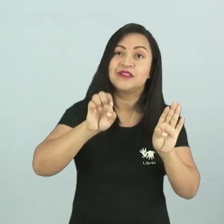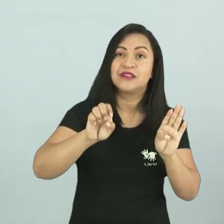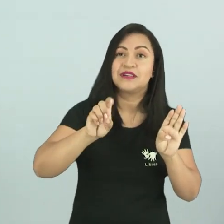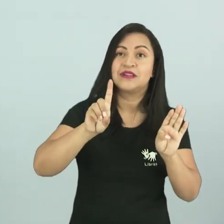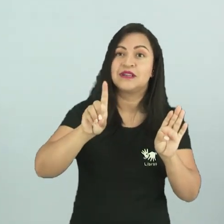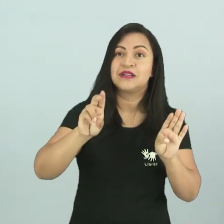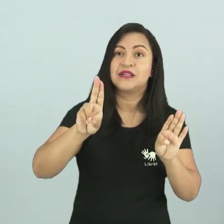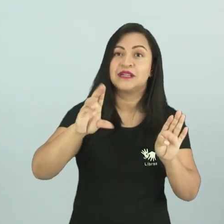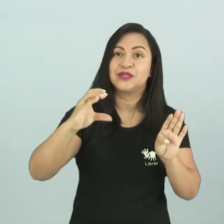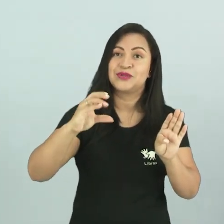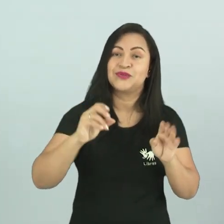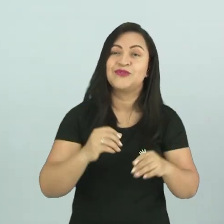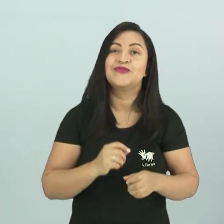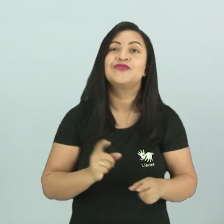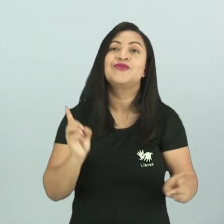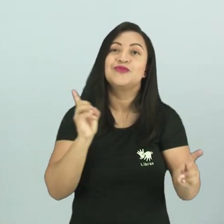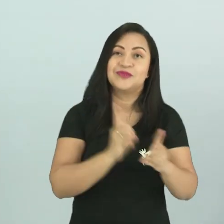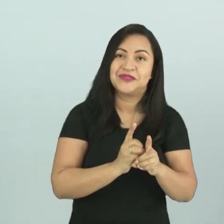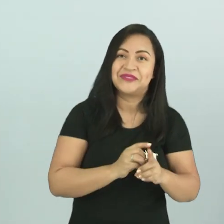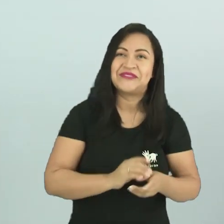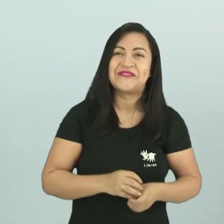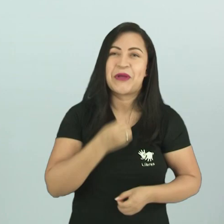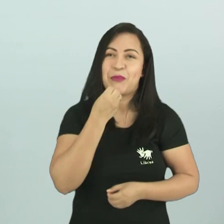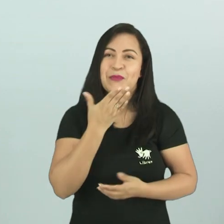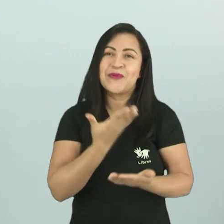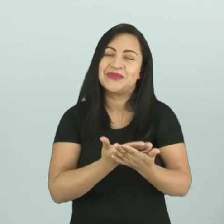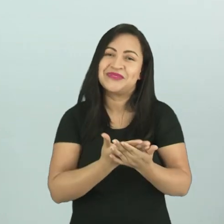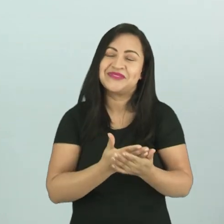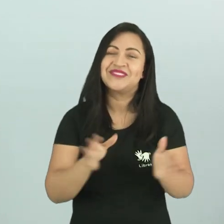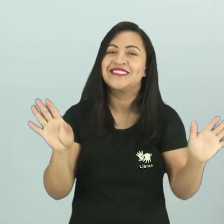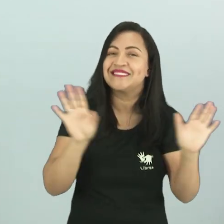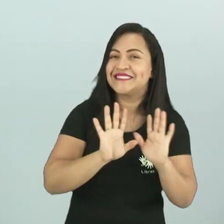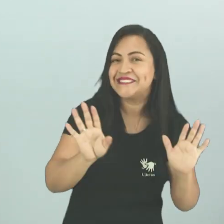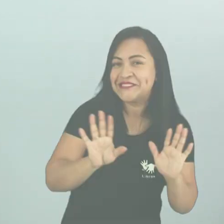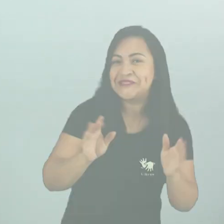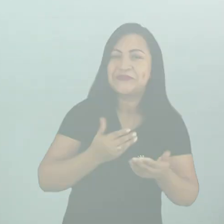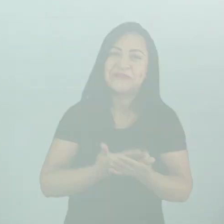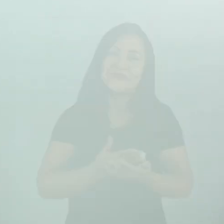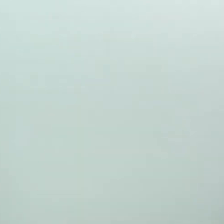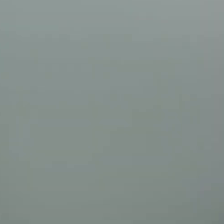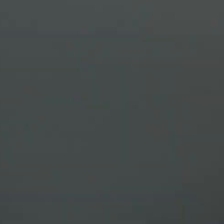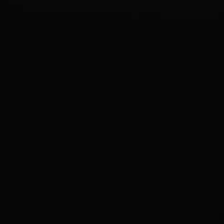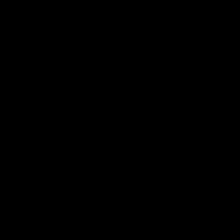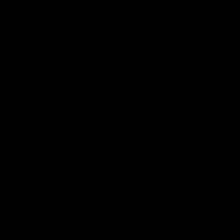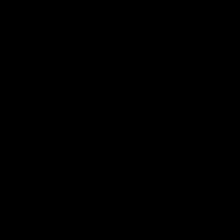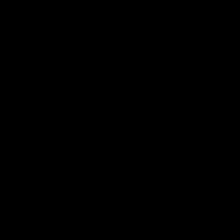Eduque, que lá vocês vão encontrar tudo isso. Bons estudos e até a próxima aula!